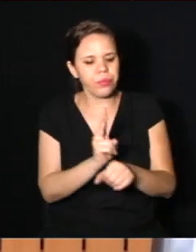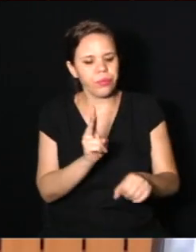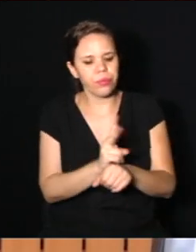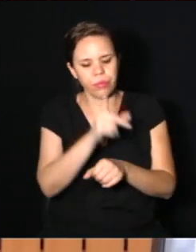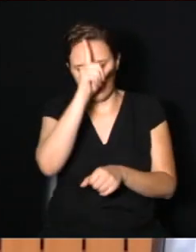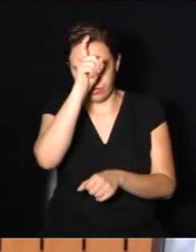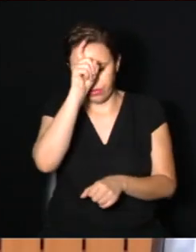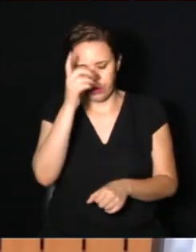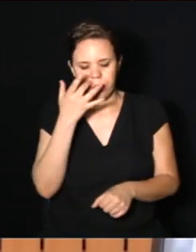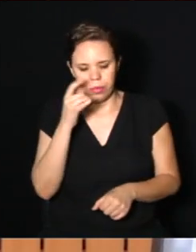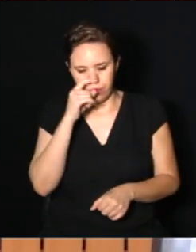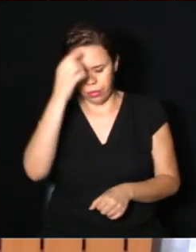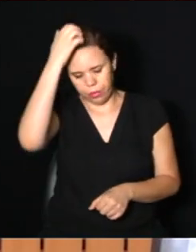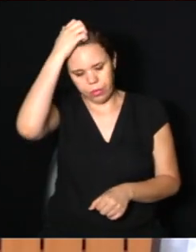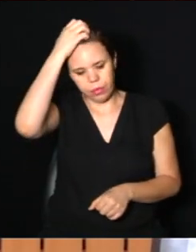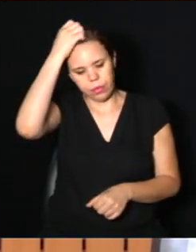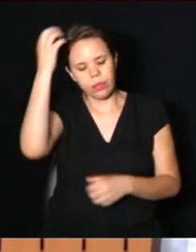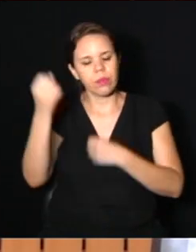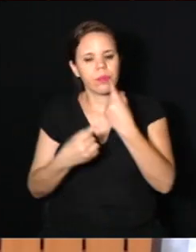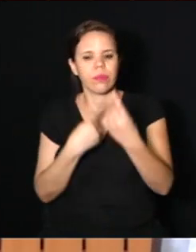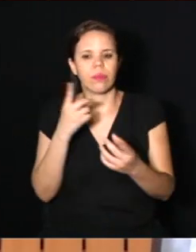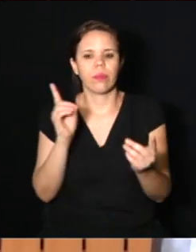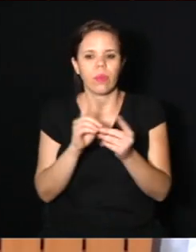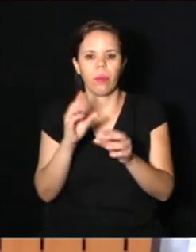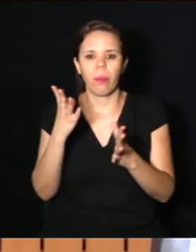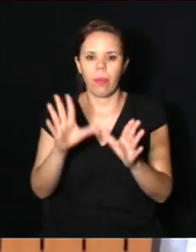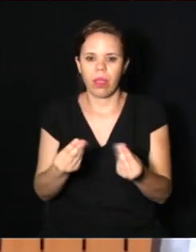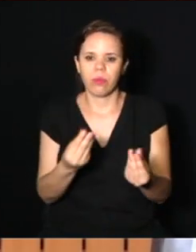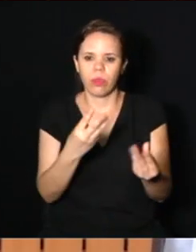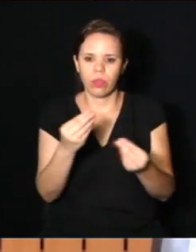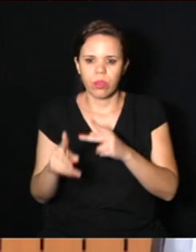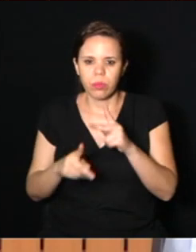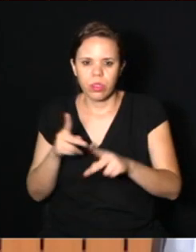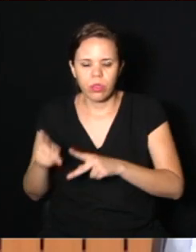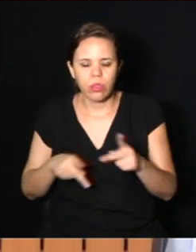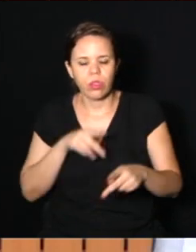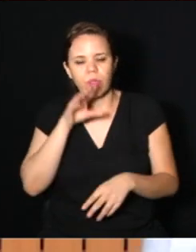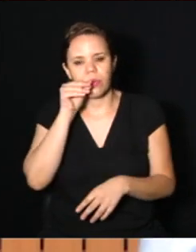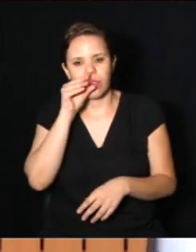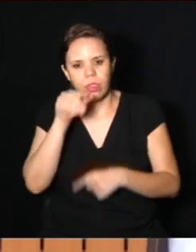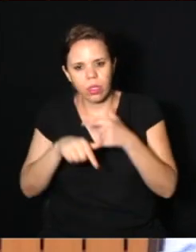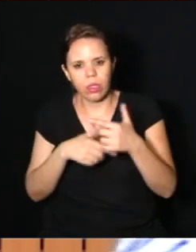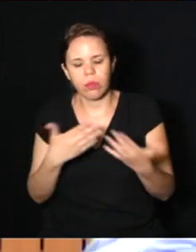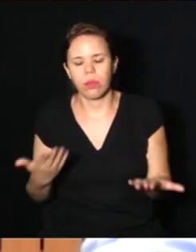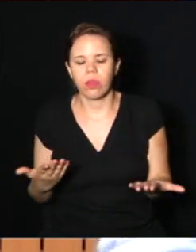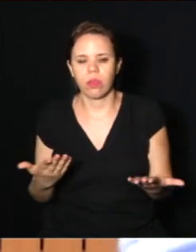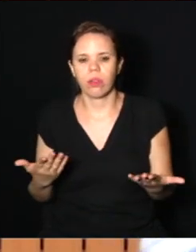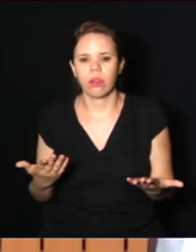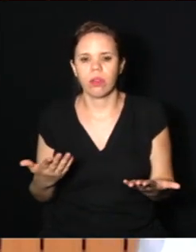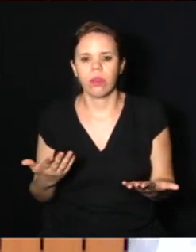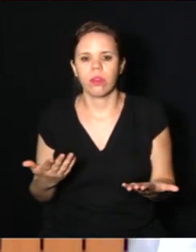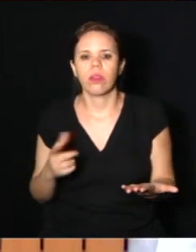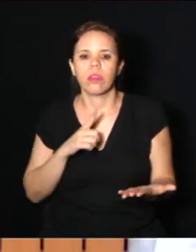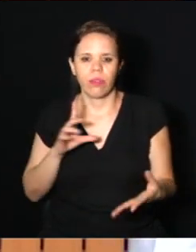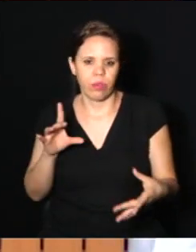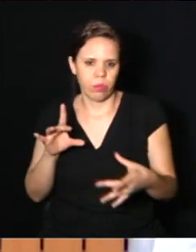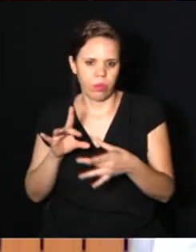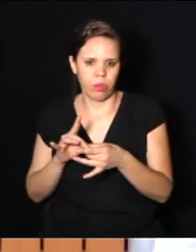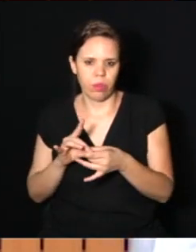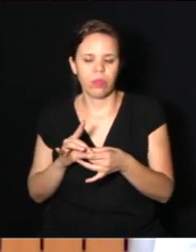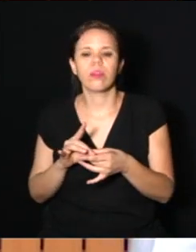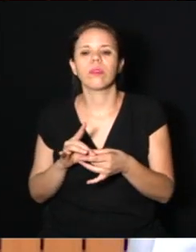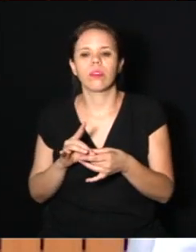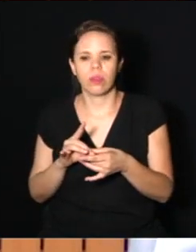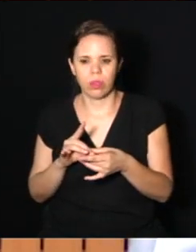dos serviços, mas muitos dos prestadores de serviços e muitos dos trabalhadores mantiveram seus vínculos com o CNPJ